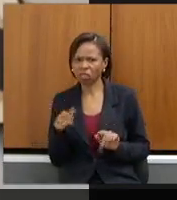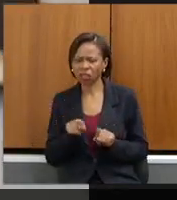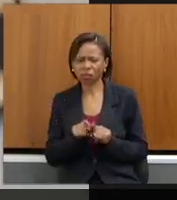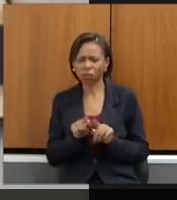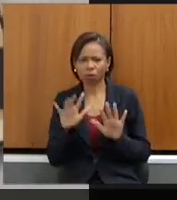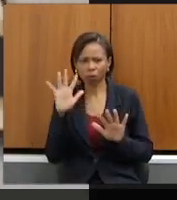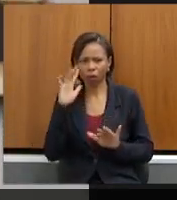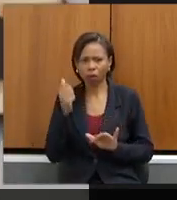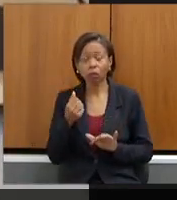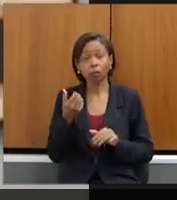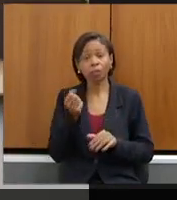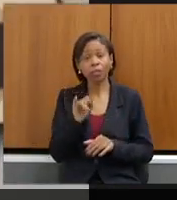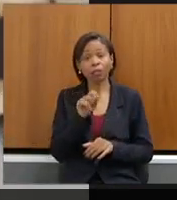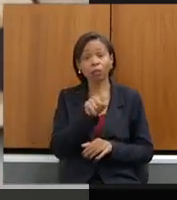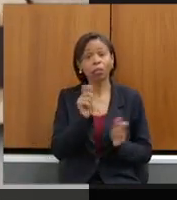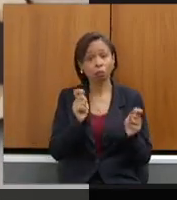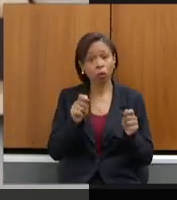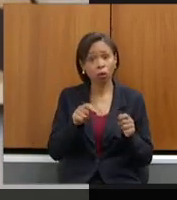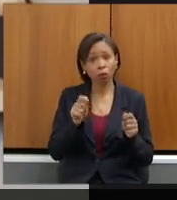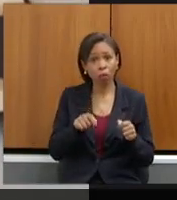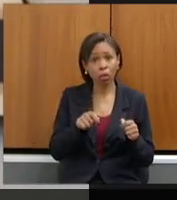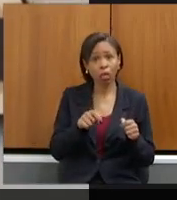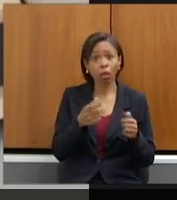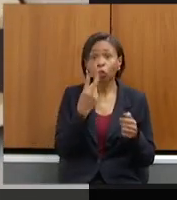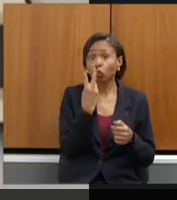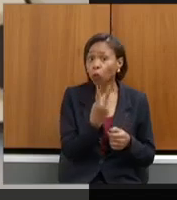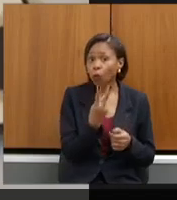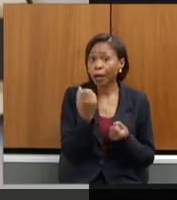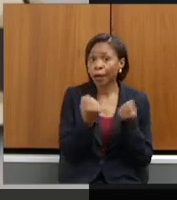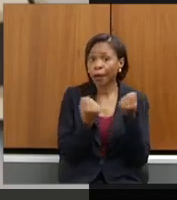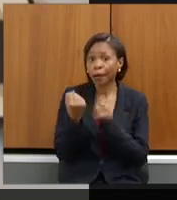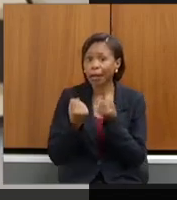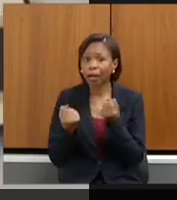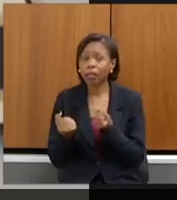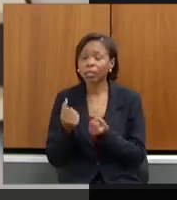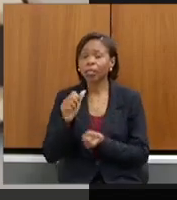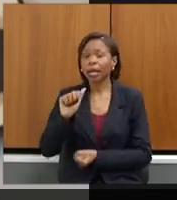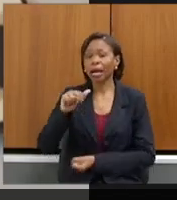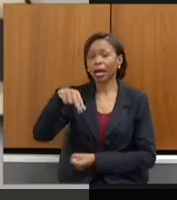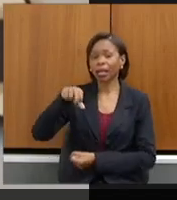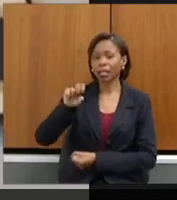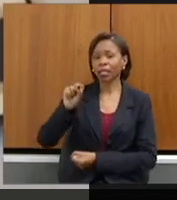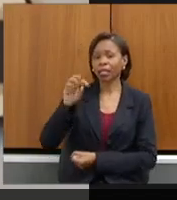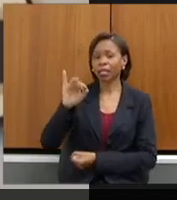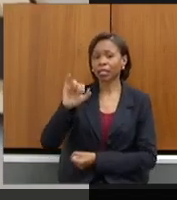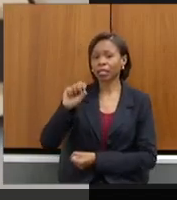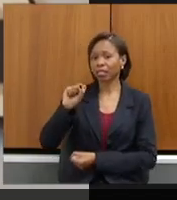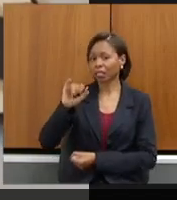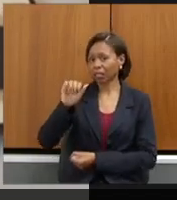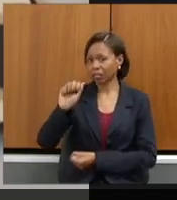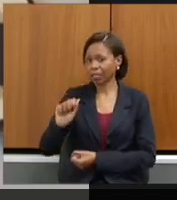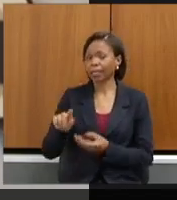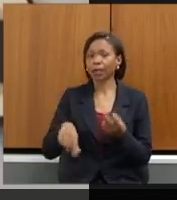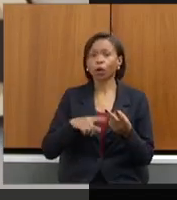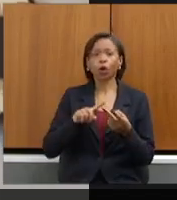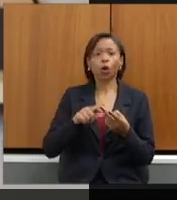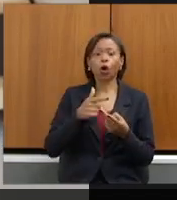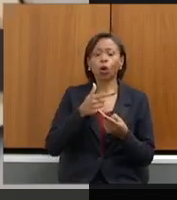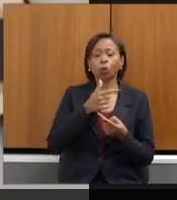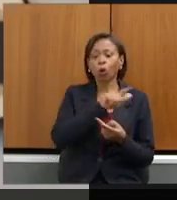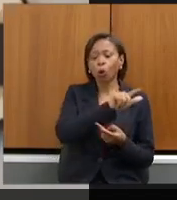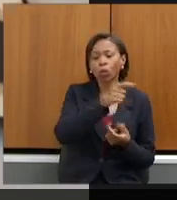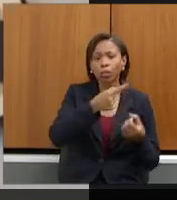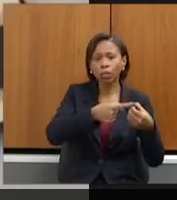se o senhor conseguir mandar dois carrinho de anestesia para Brasília de Minas dois carrinhos da anestesia para Salinas dois carrinhos